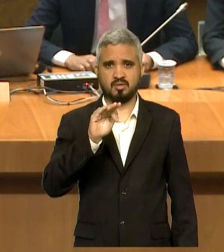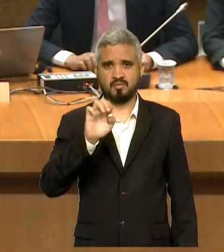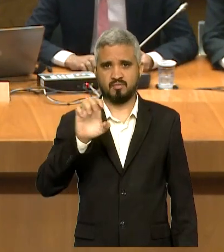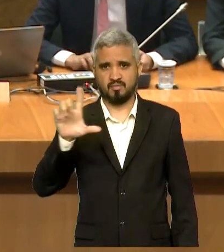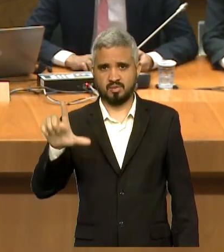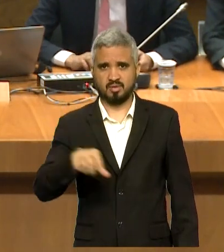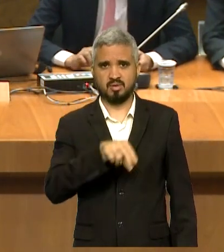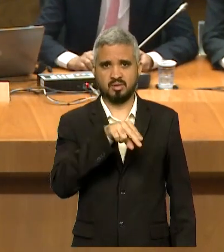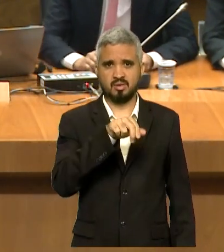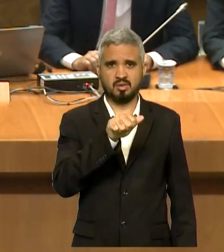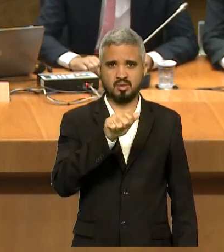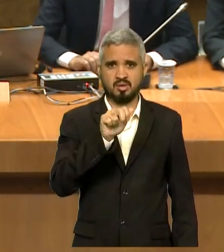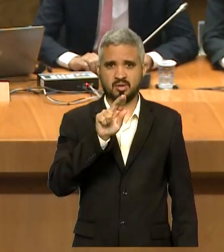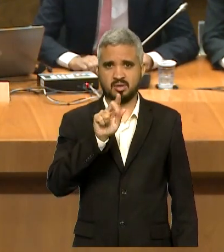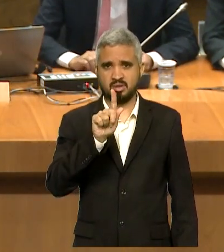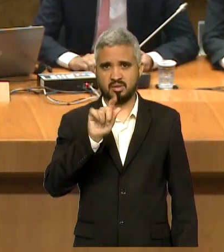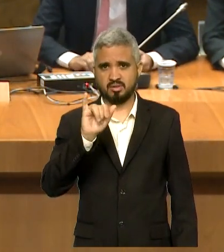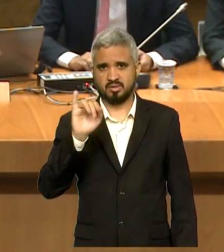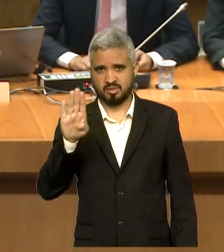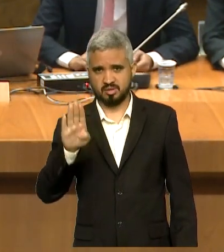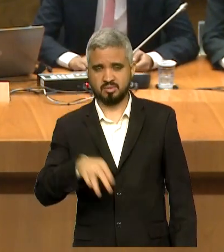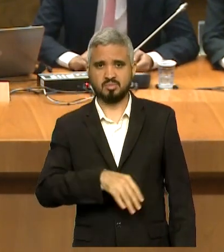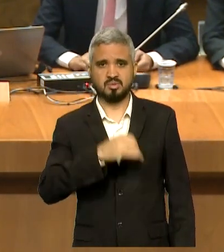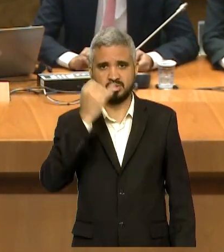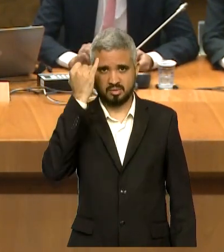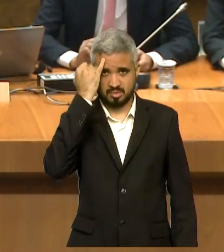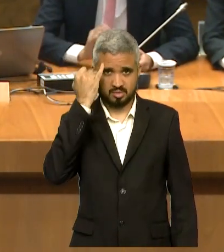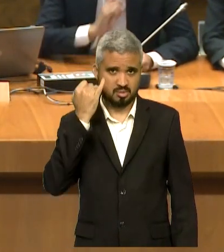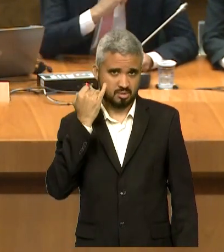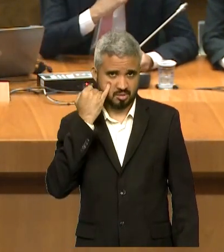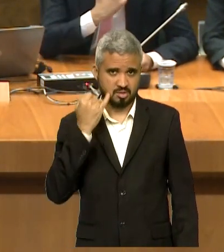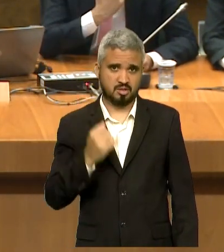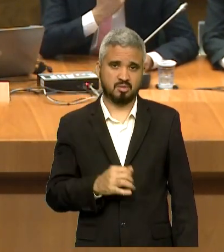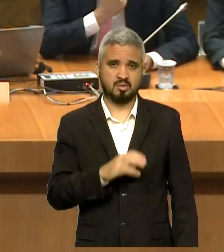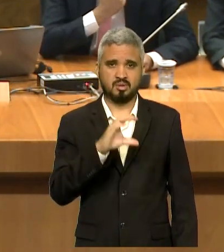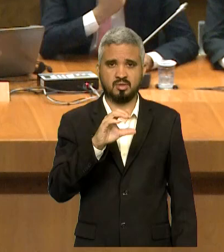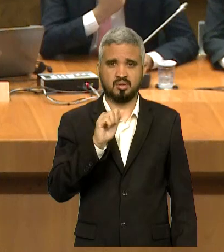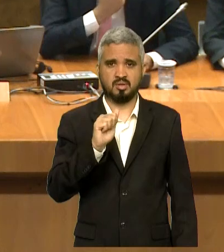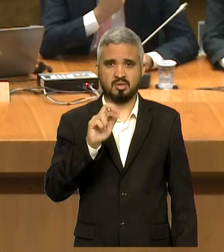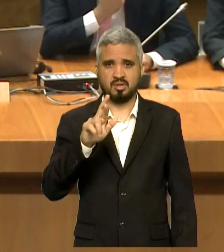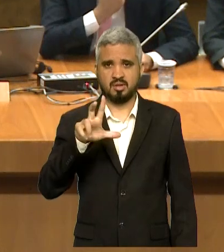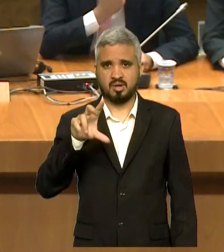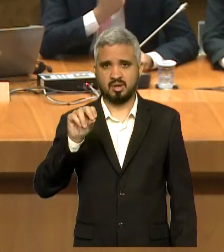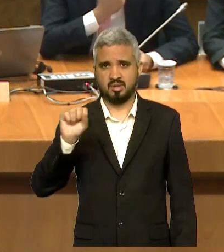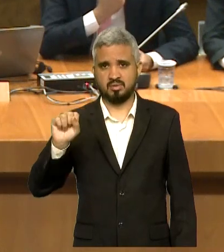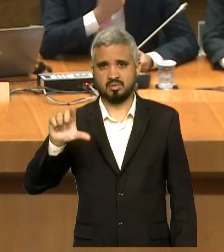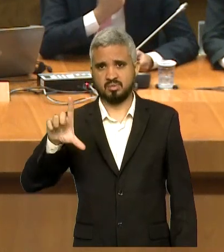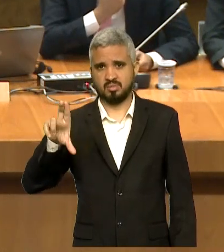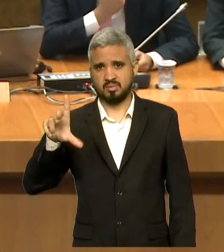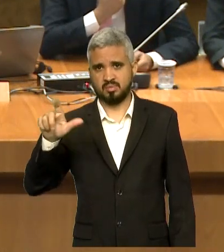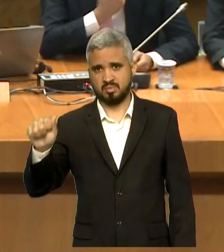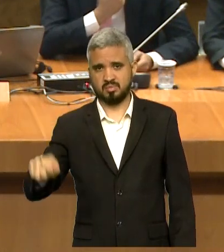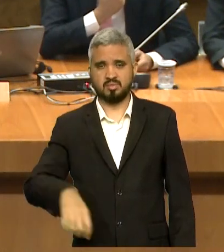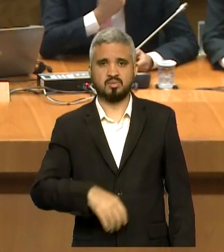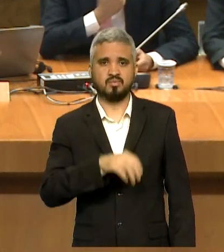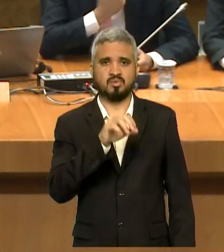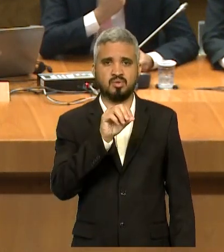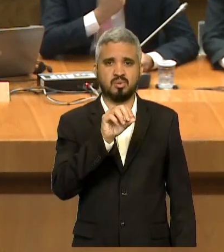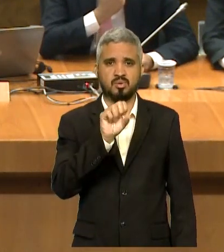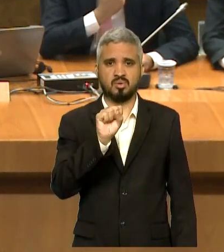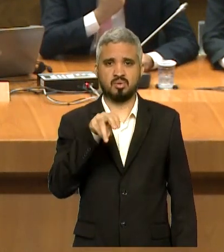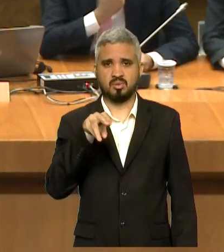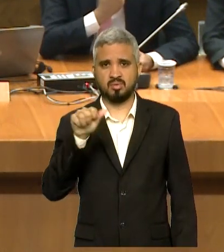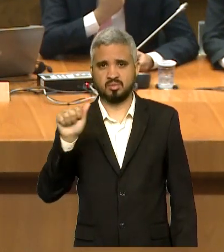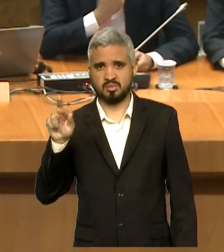Arruda, Iracema Vale. Presidente, eu peço para subscrever Lula também. Carlos Lula e Osmar. Deputada Daniela também, presidente. Deputada